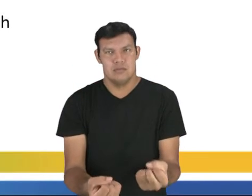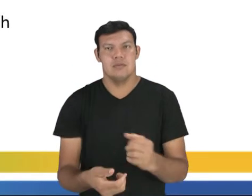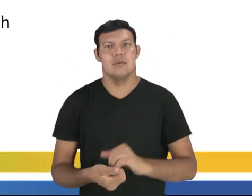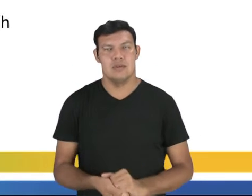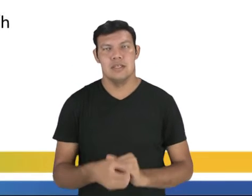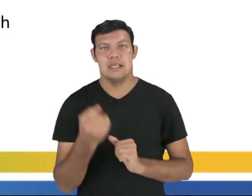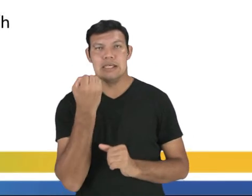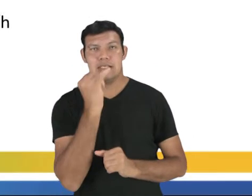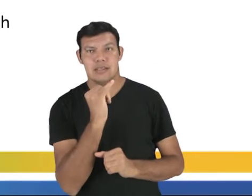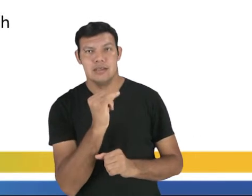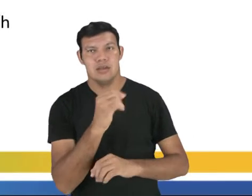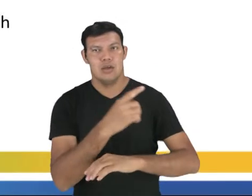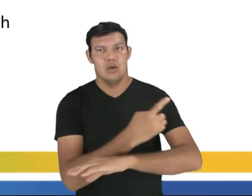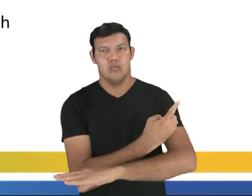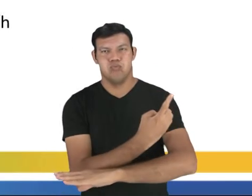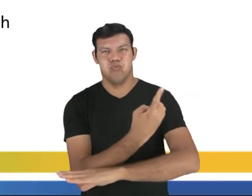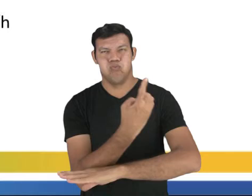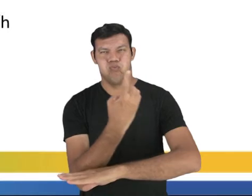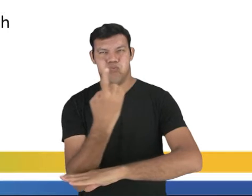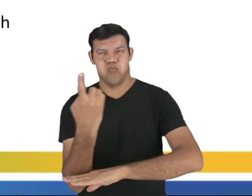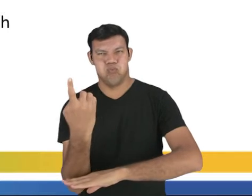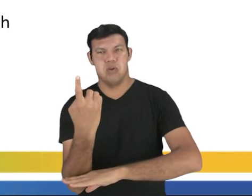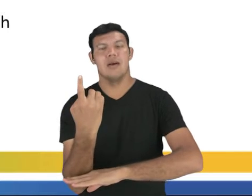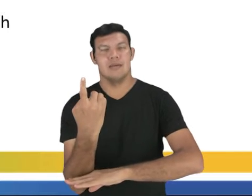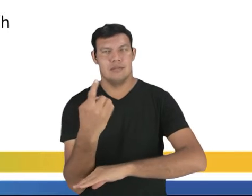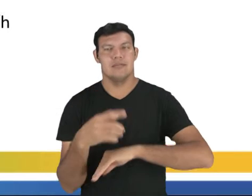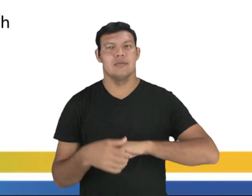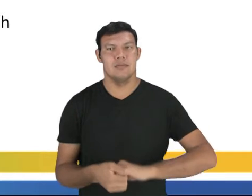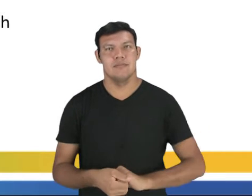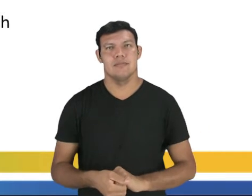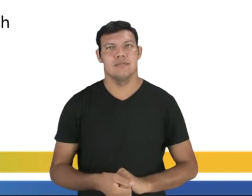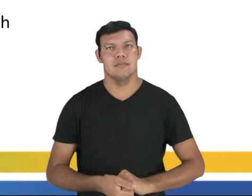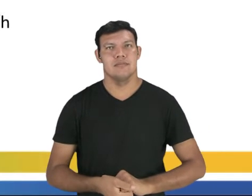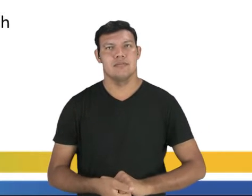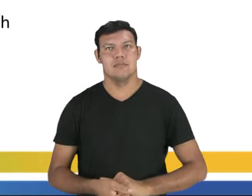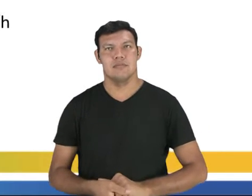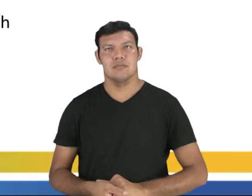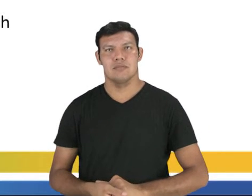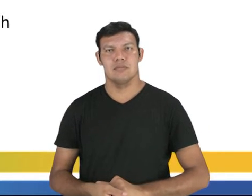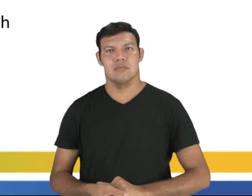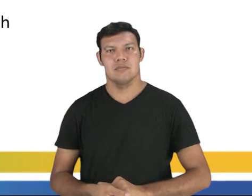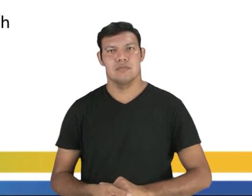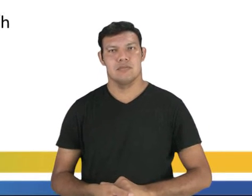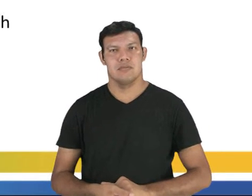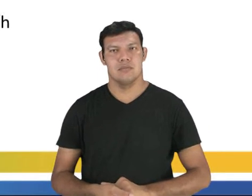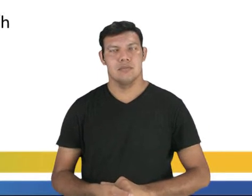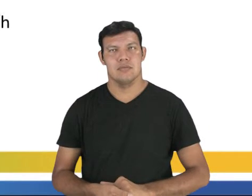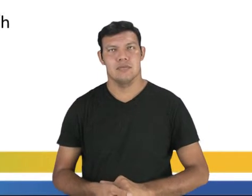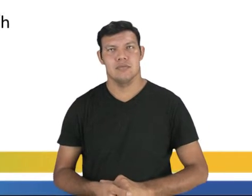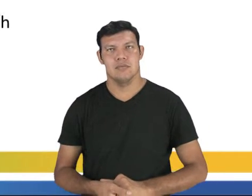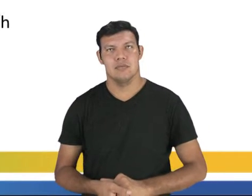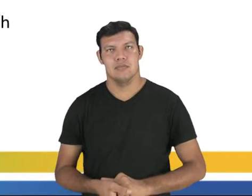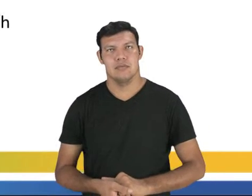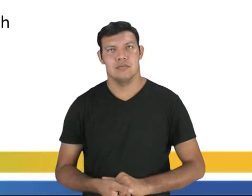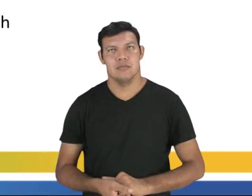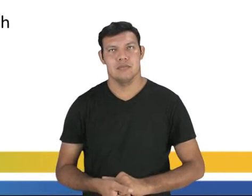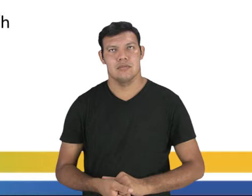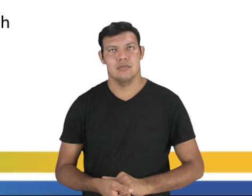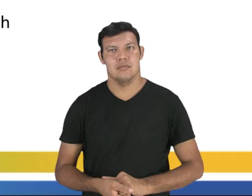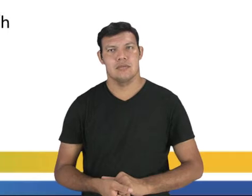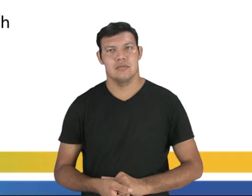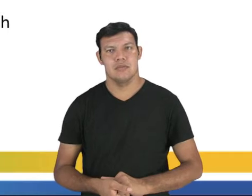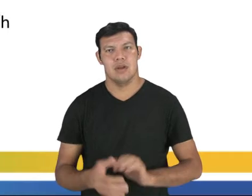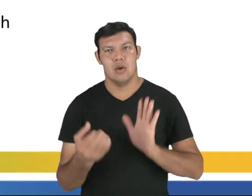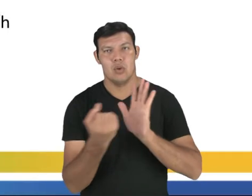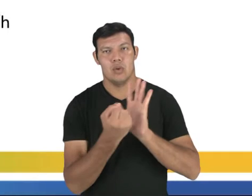aí, se a balança conseguisse registrar algum peso dentro dela, porque o Júpiter é gasoso, né? Você iria